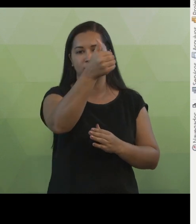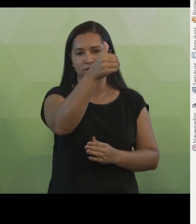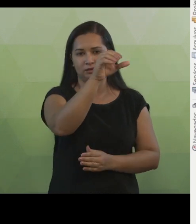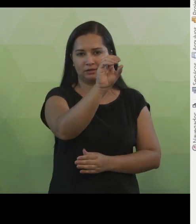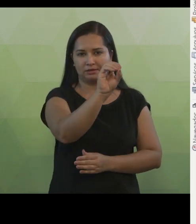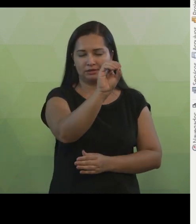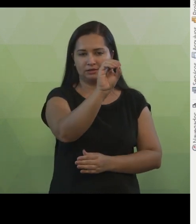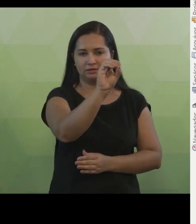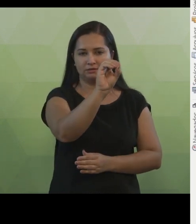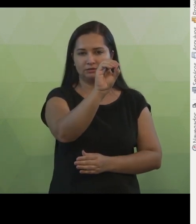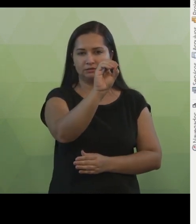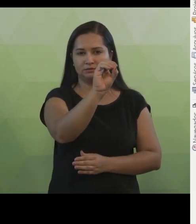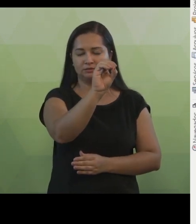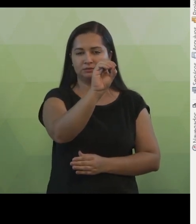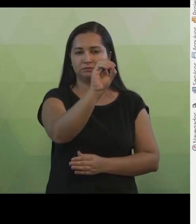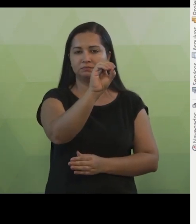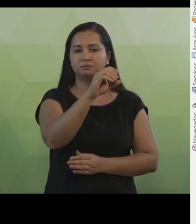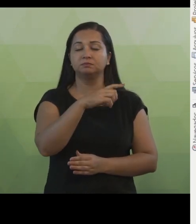4 posições.